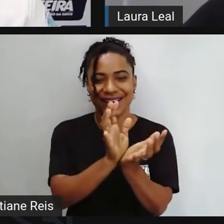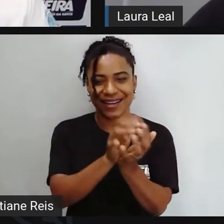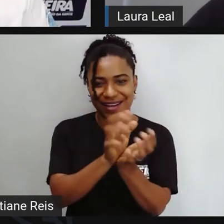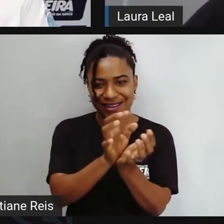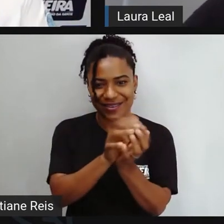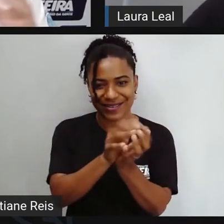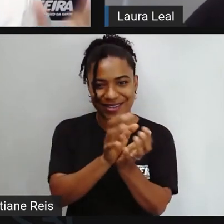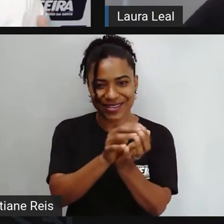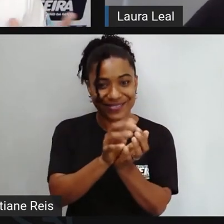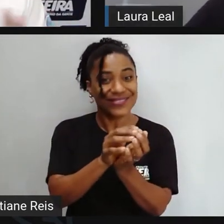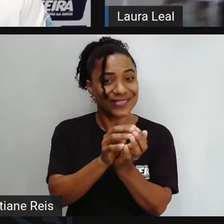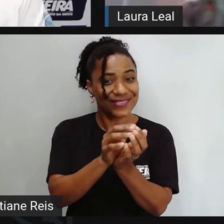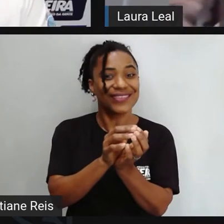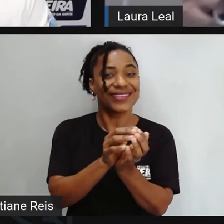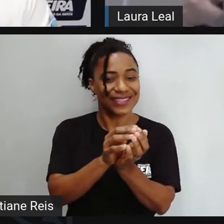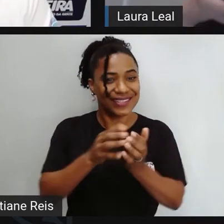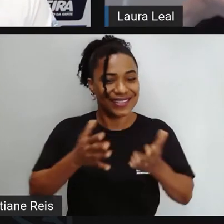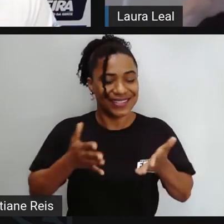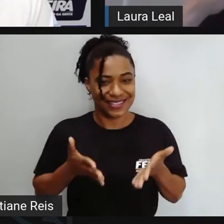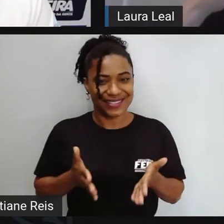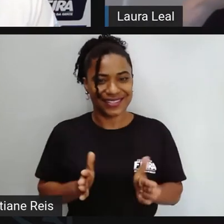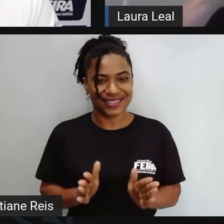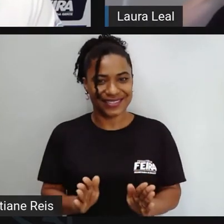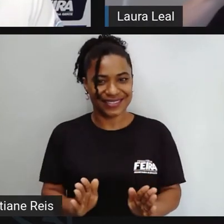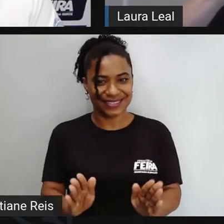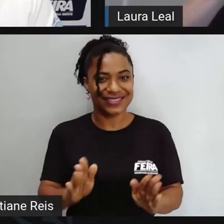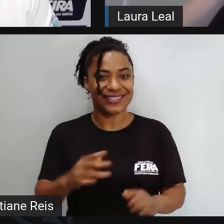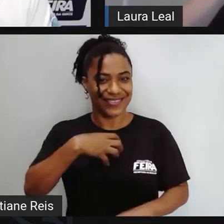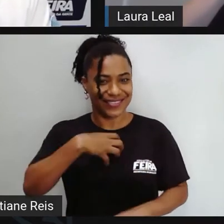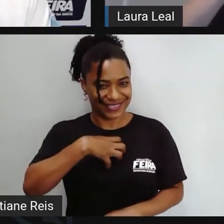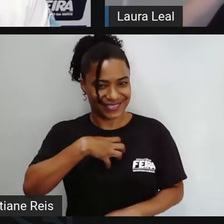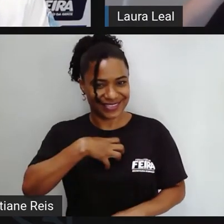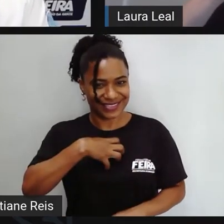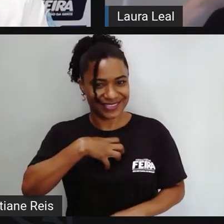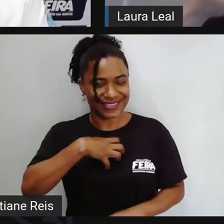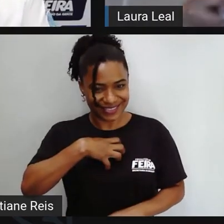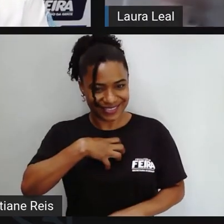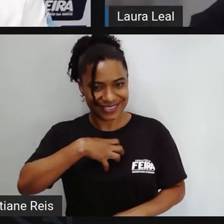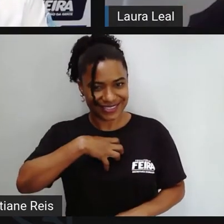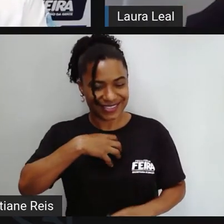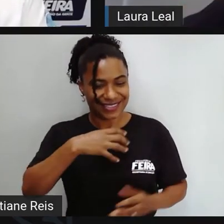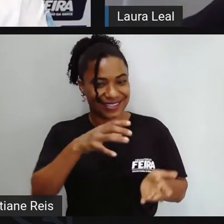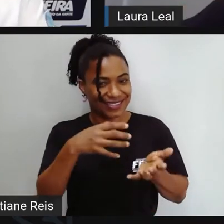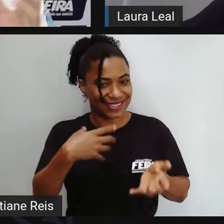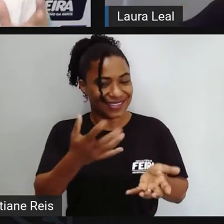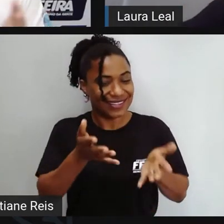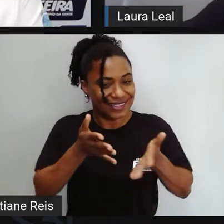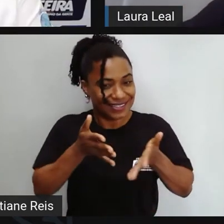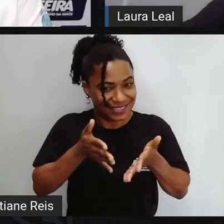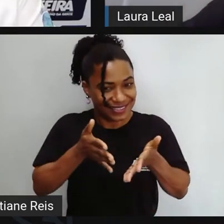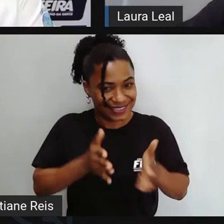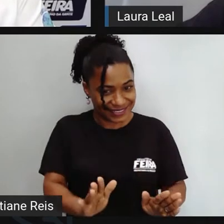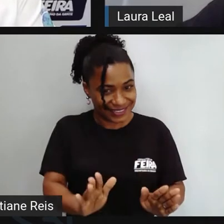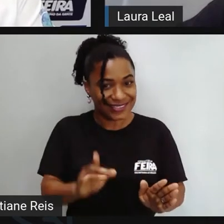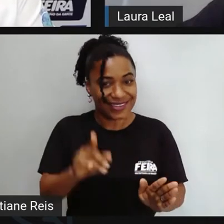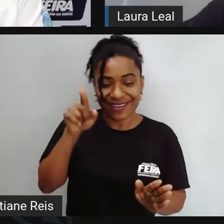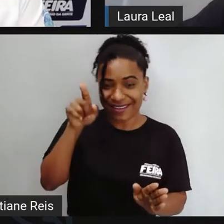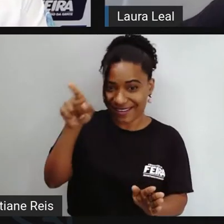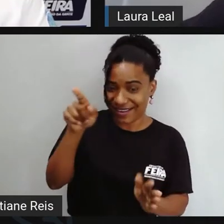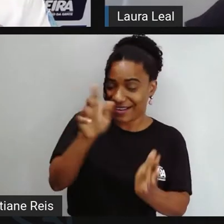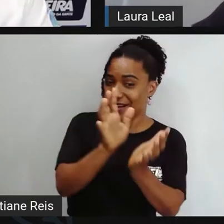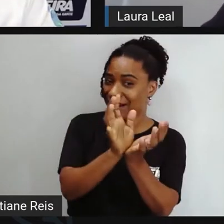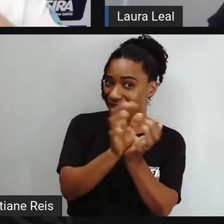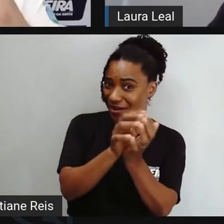Laura, essa menina nordestina. Como é que essa menina que nasceu lá em Pernambuco,